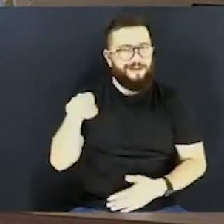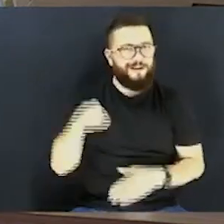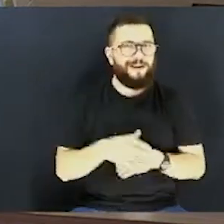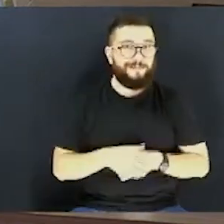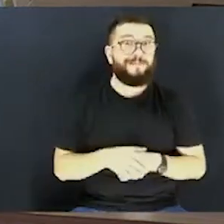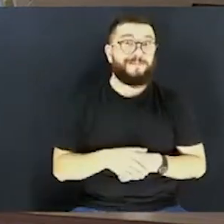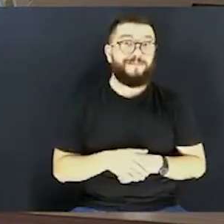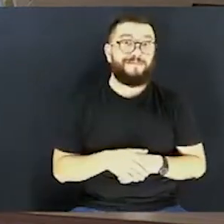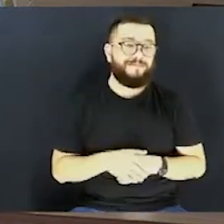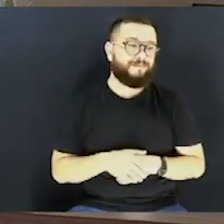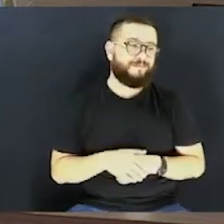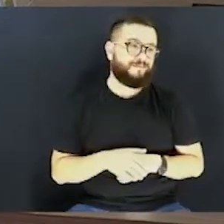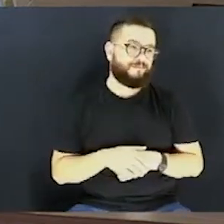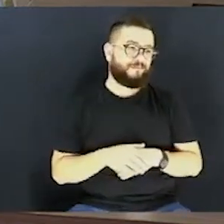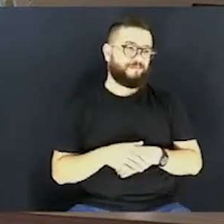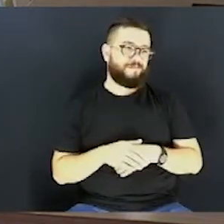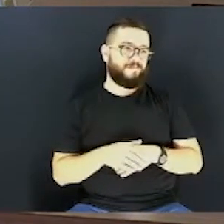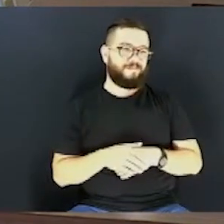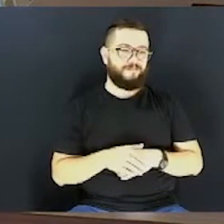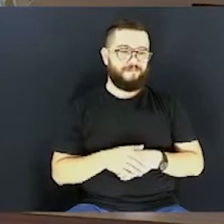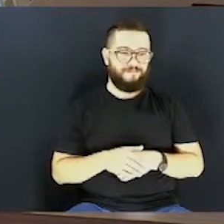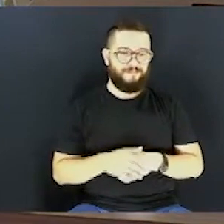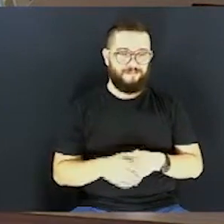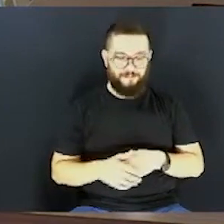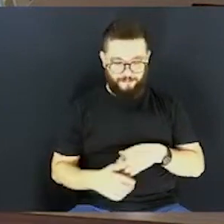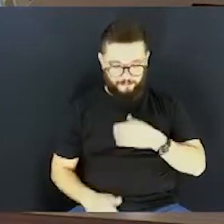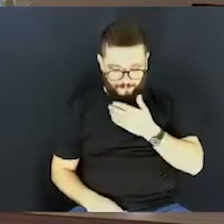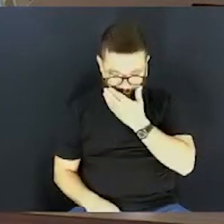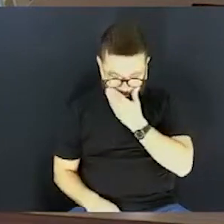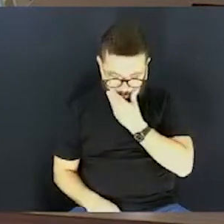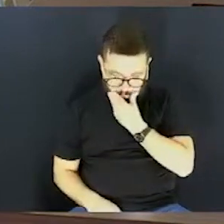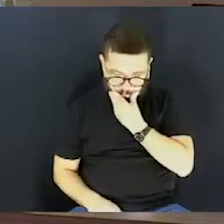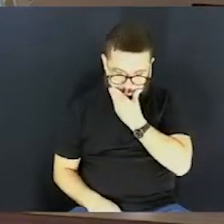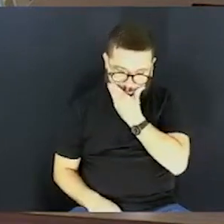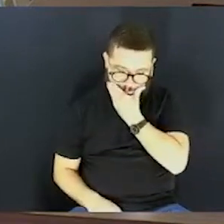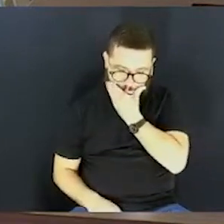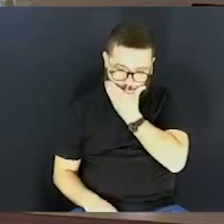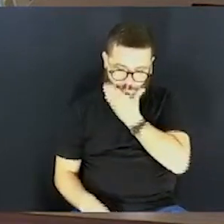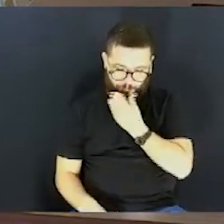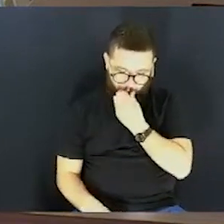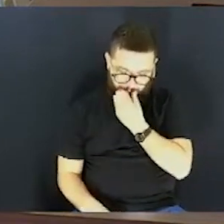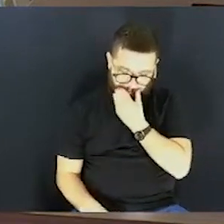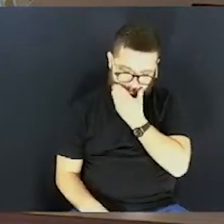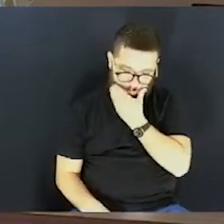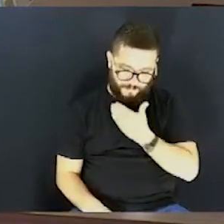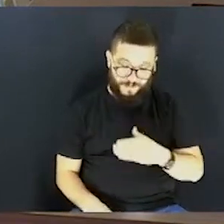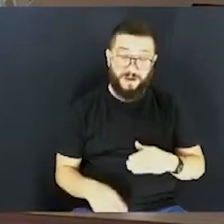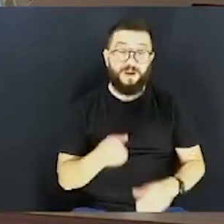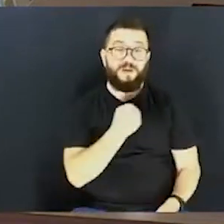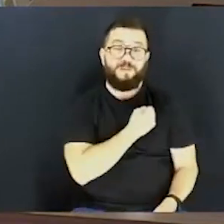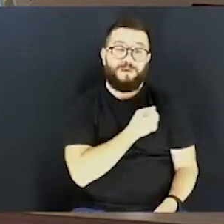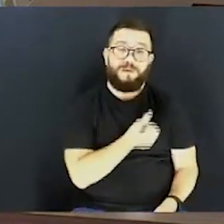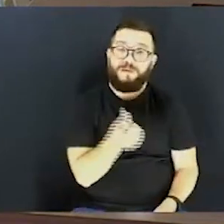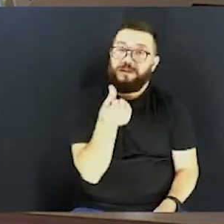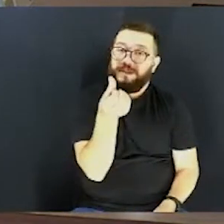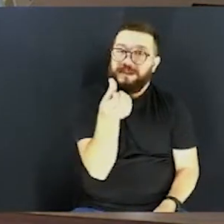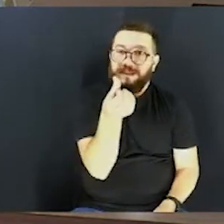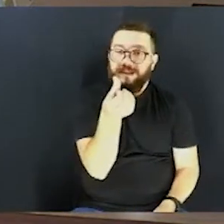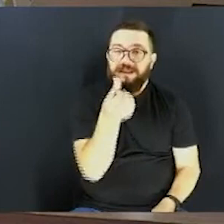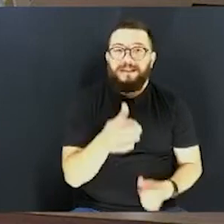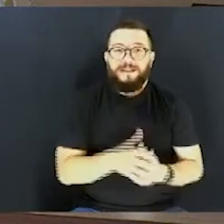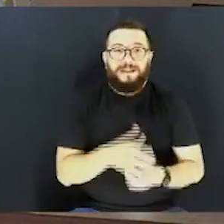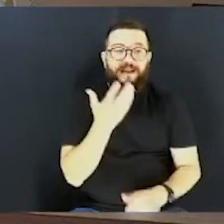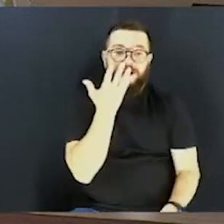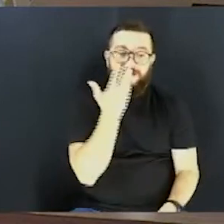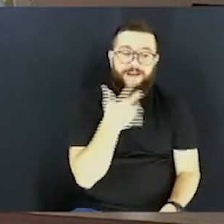quando precisava, era na bancadinha do banheiro. Com relação ao eixo número 6, a criança com saúde. Tem como meta promover a